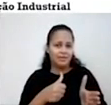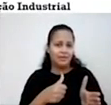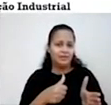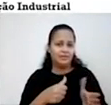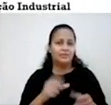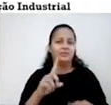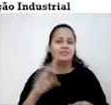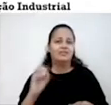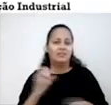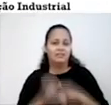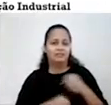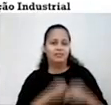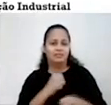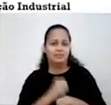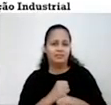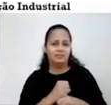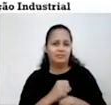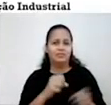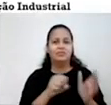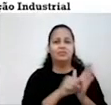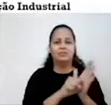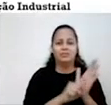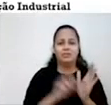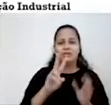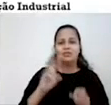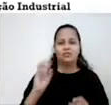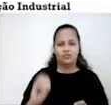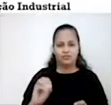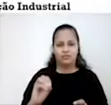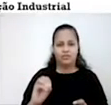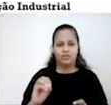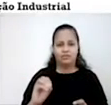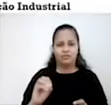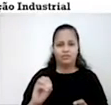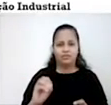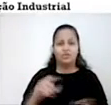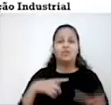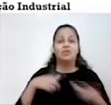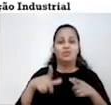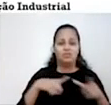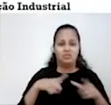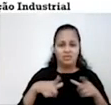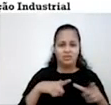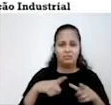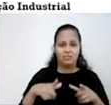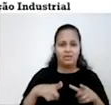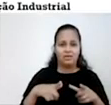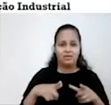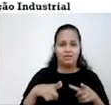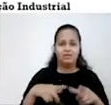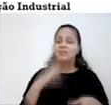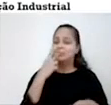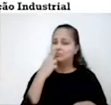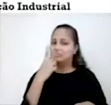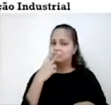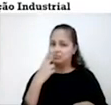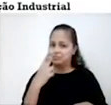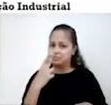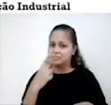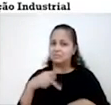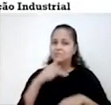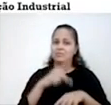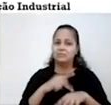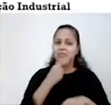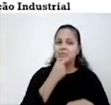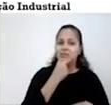décadas da industrialização no Brasil, no século XX, as condições de trabalho dos operários brasileiros foram muito